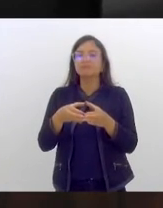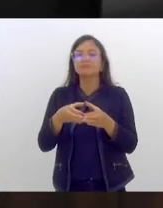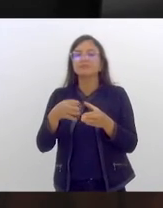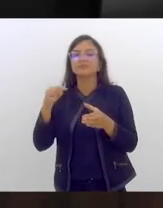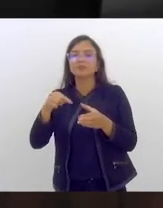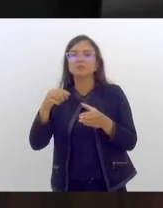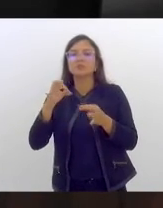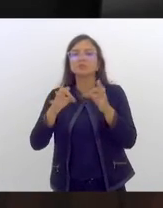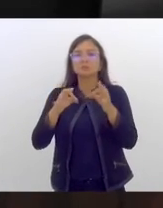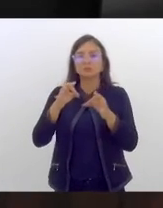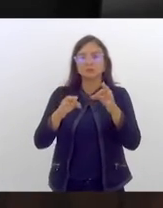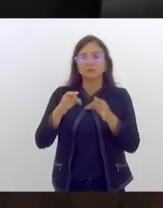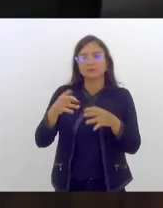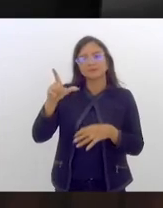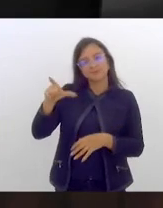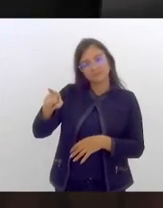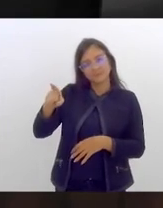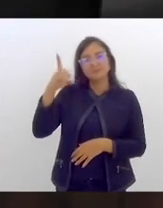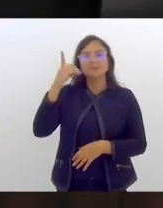Luiz Paulo